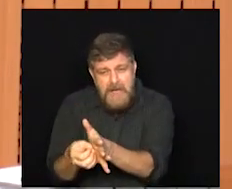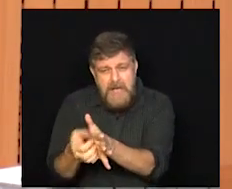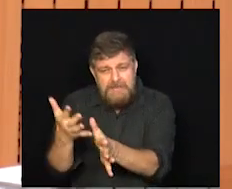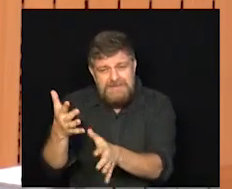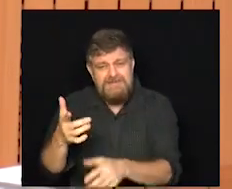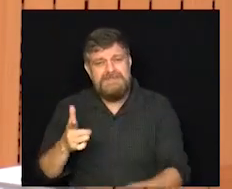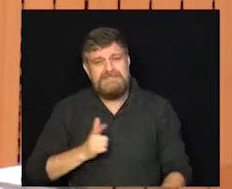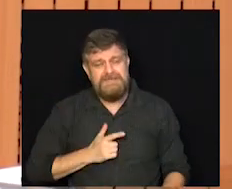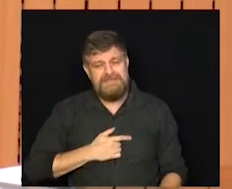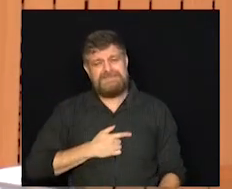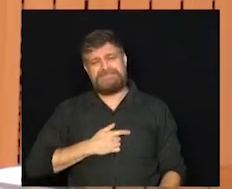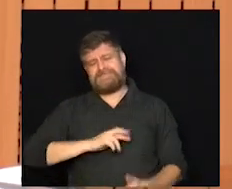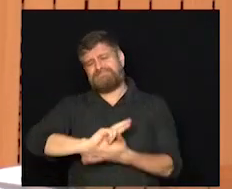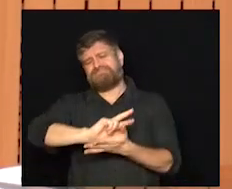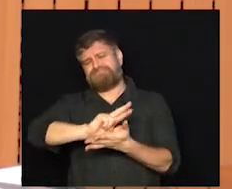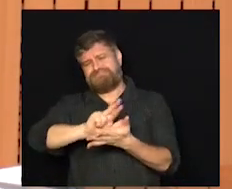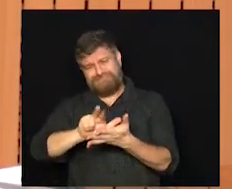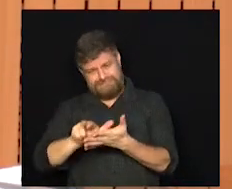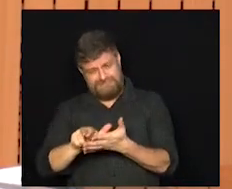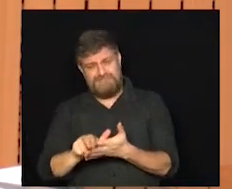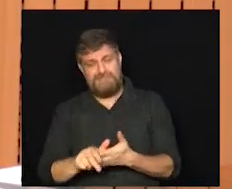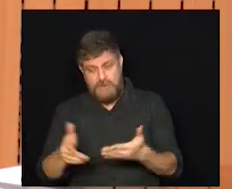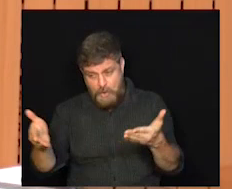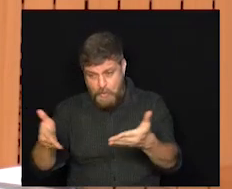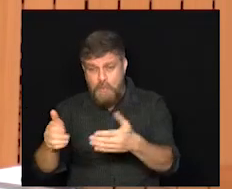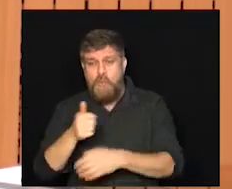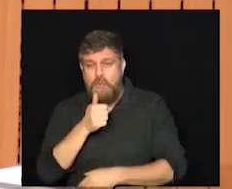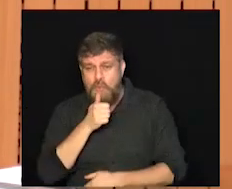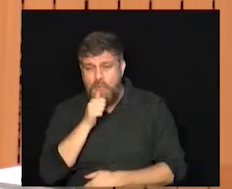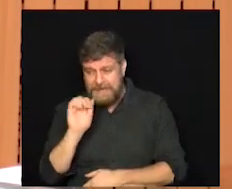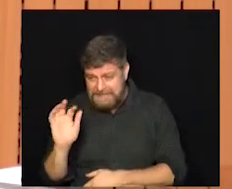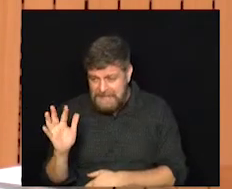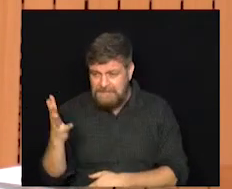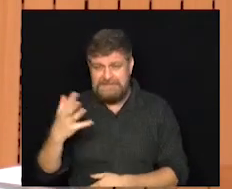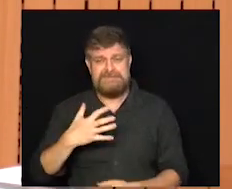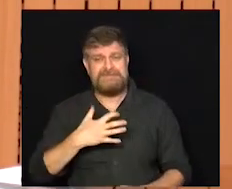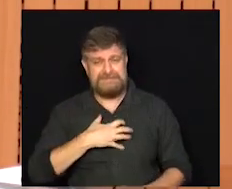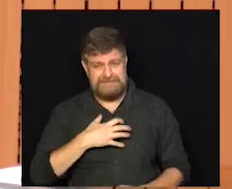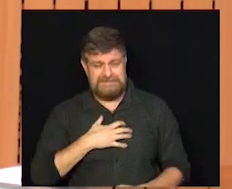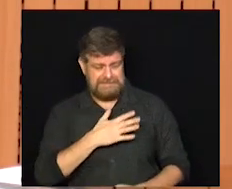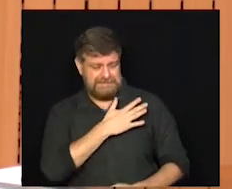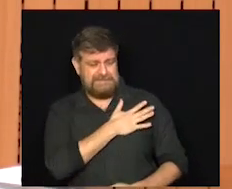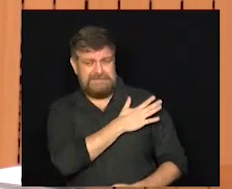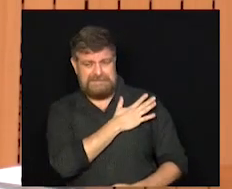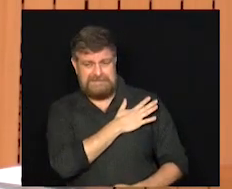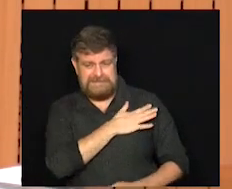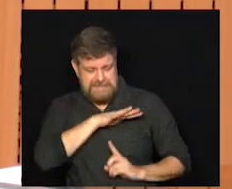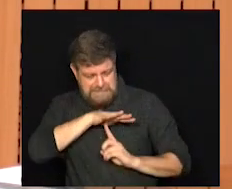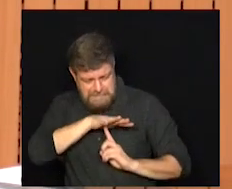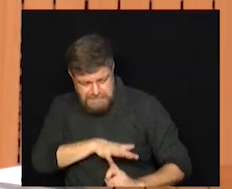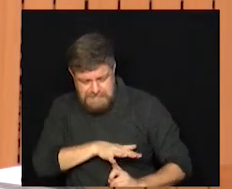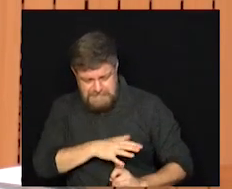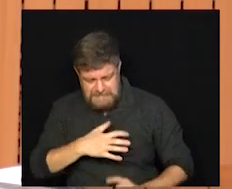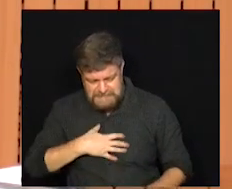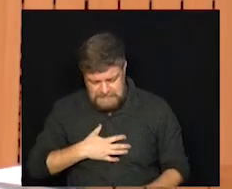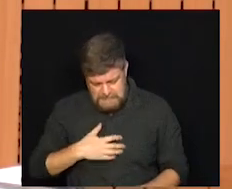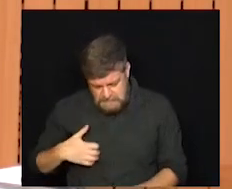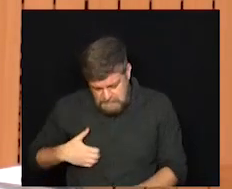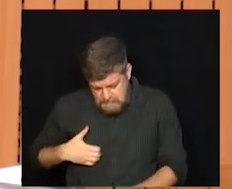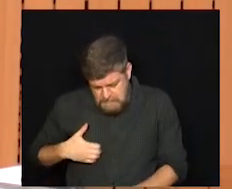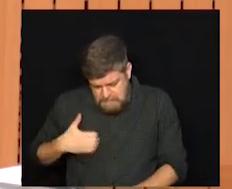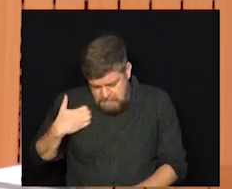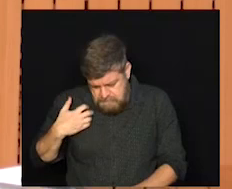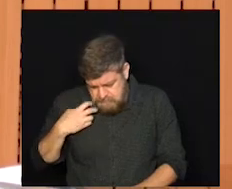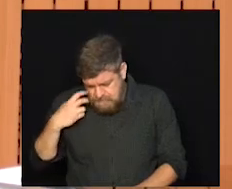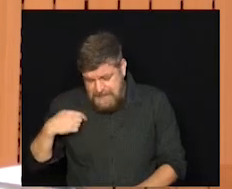situações diversas, ainda hoje, se sentem acometidos de preconceito, se sentem envergonhados de dizer que moram em